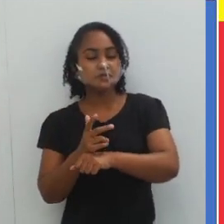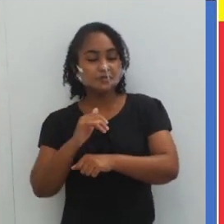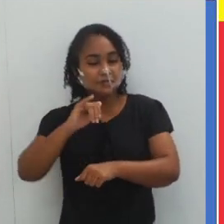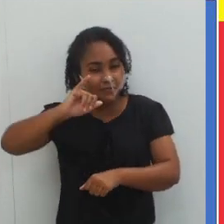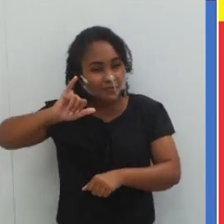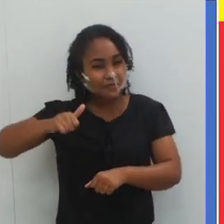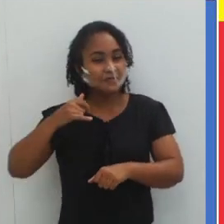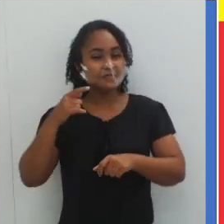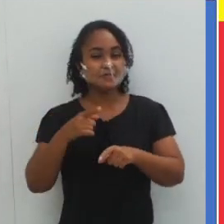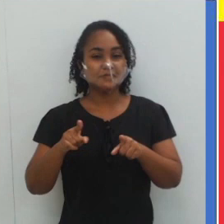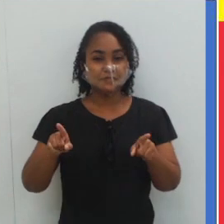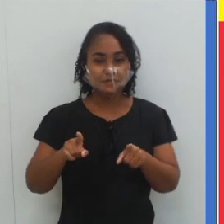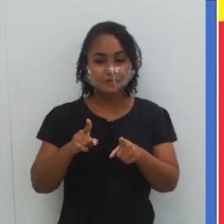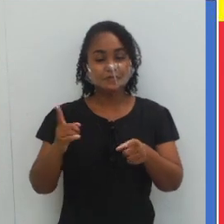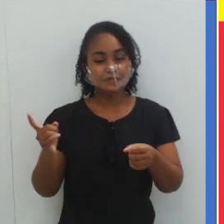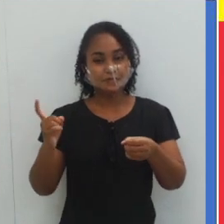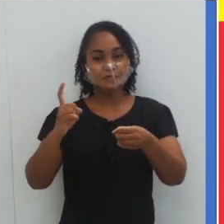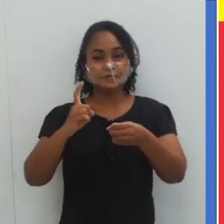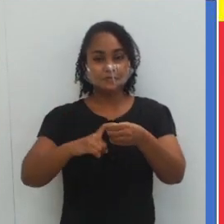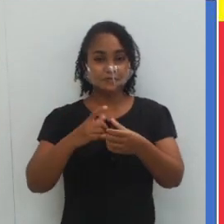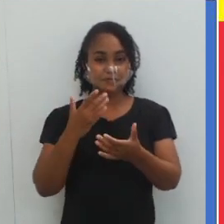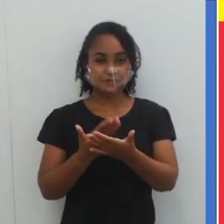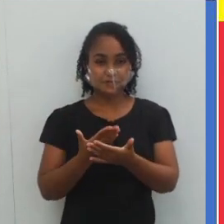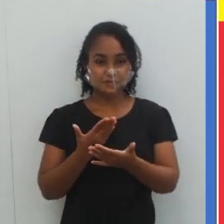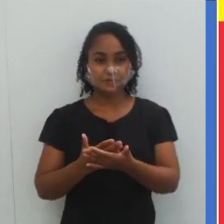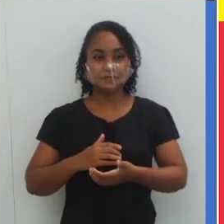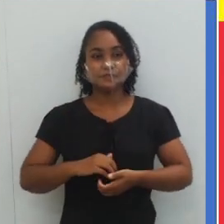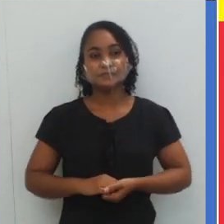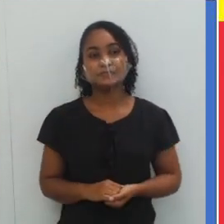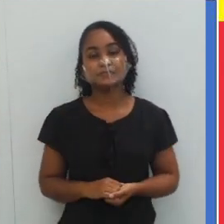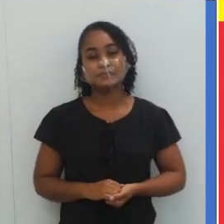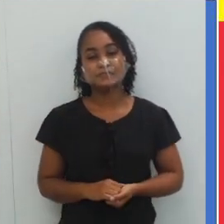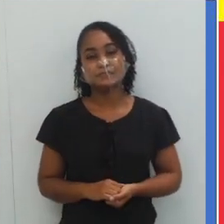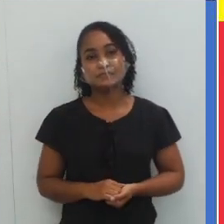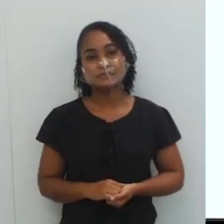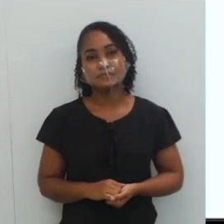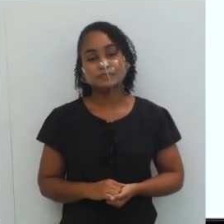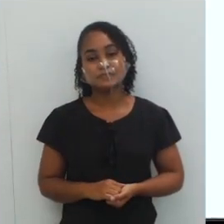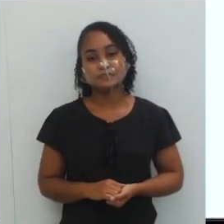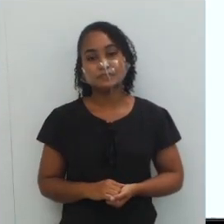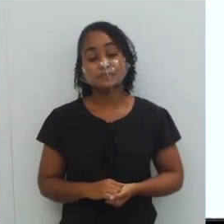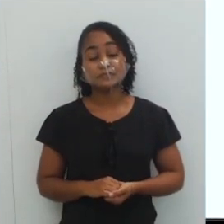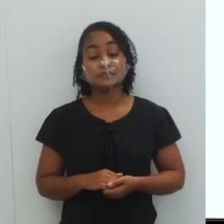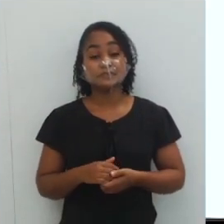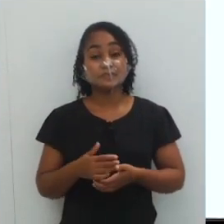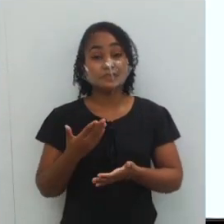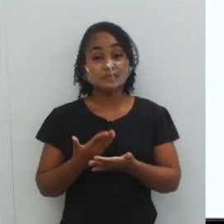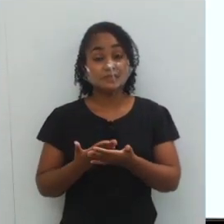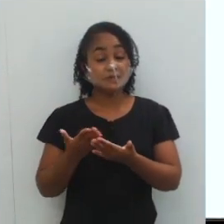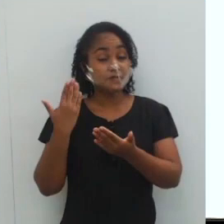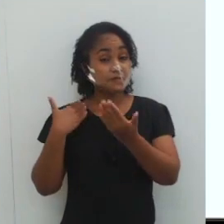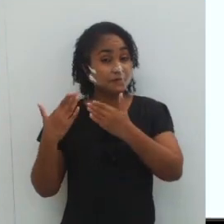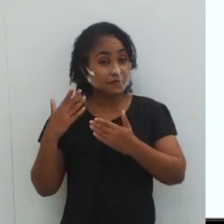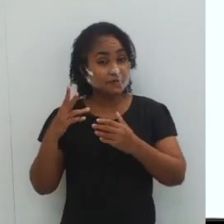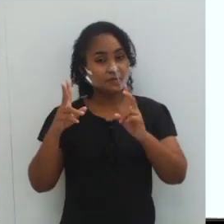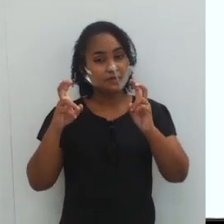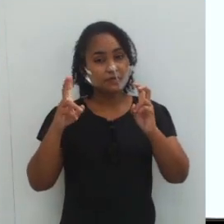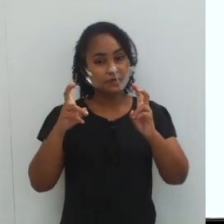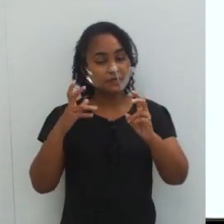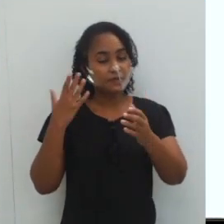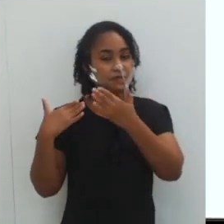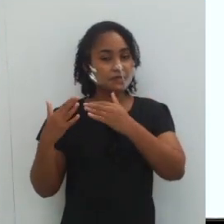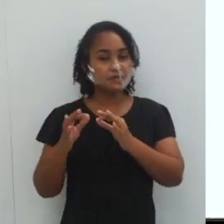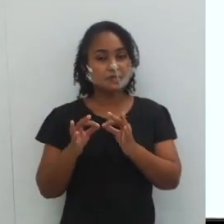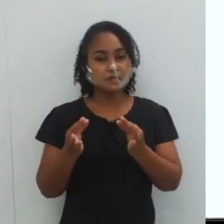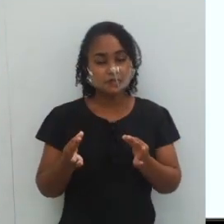curte a música e depois volta aqui para a nossa aula. Na aula anterior que tivemos sobre o